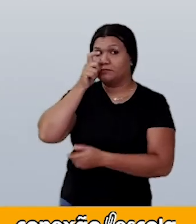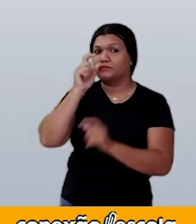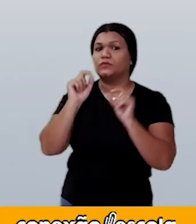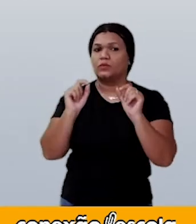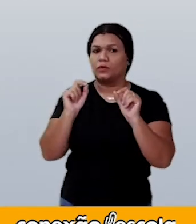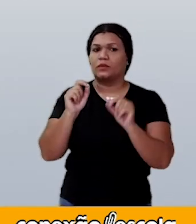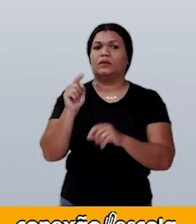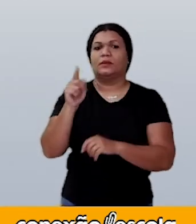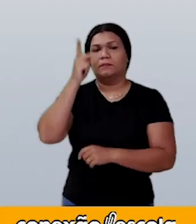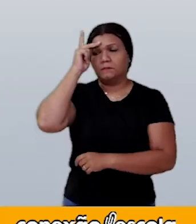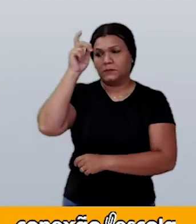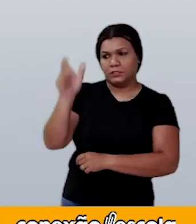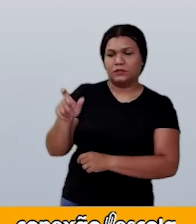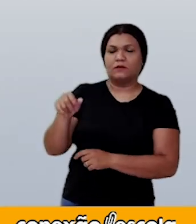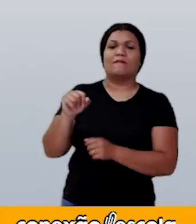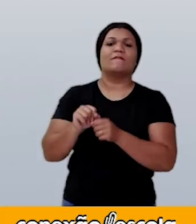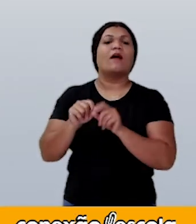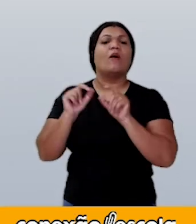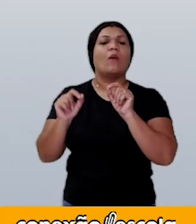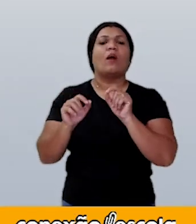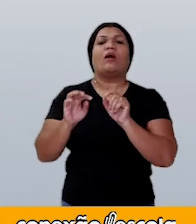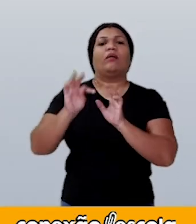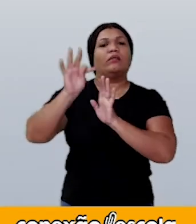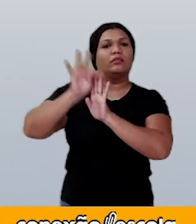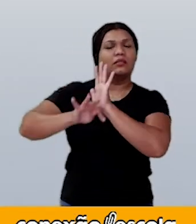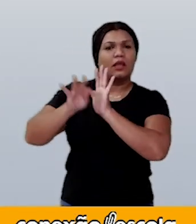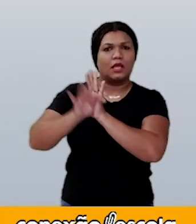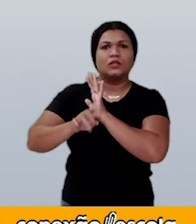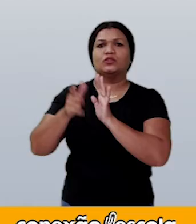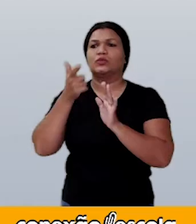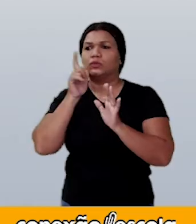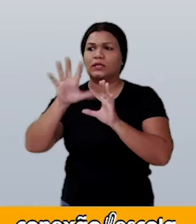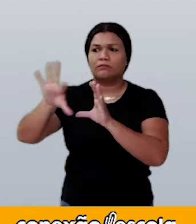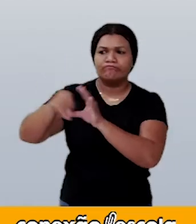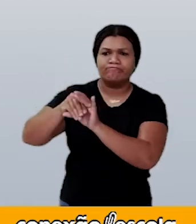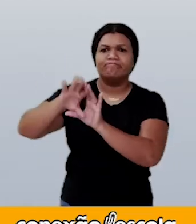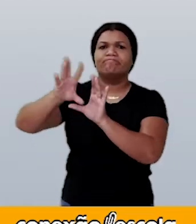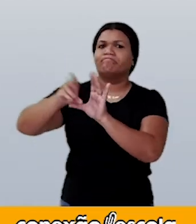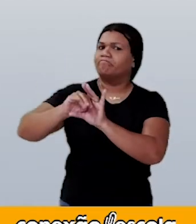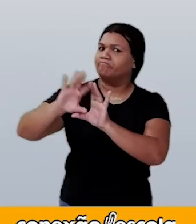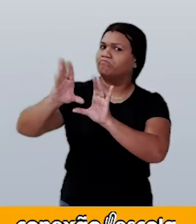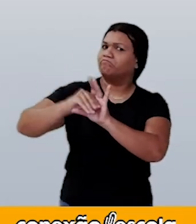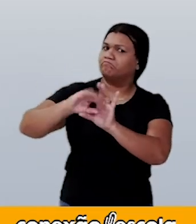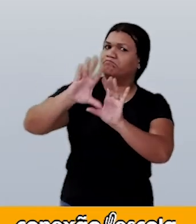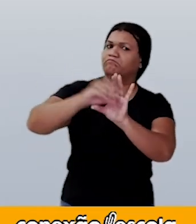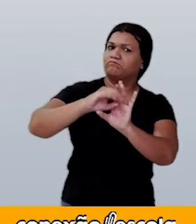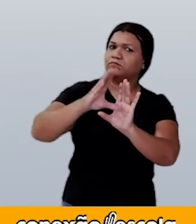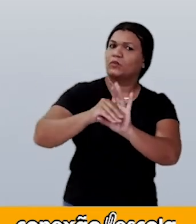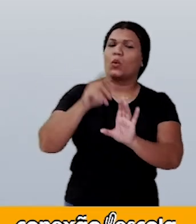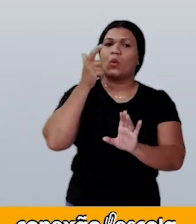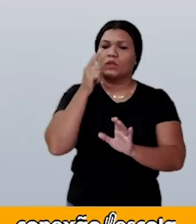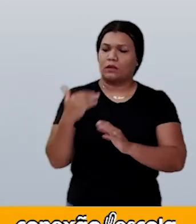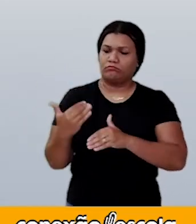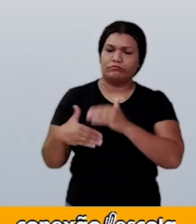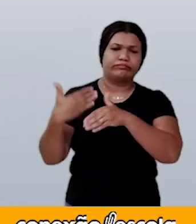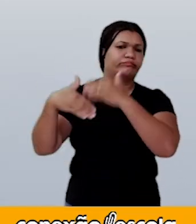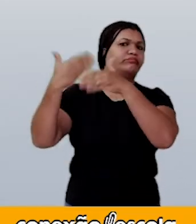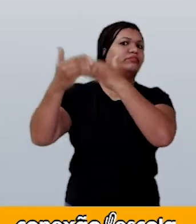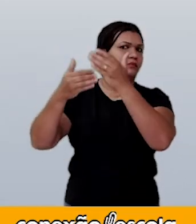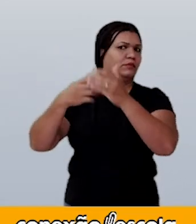que esse articulador está fazendo com que o texto vá ganhando progressão, vai sendo desenvolvido, ganhando